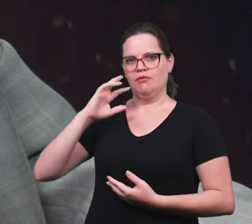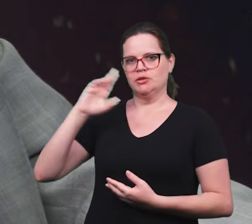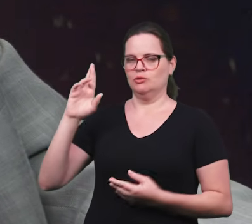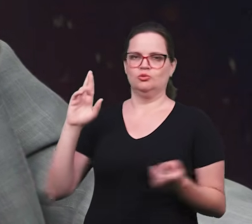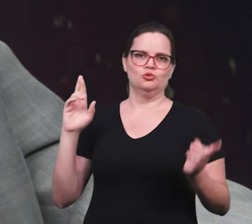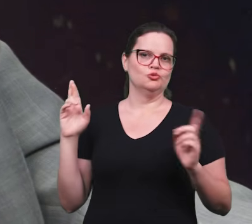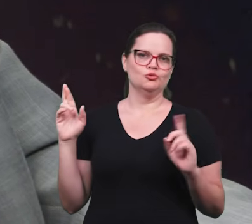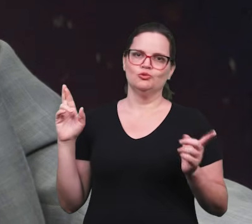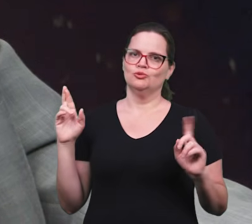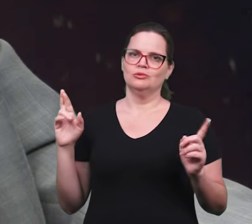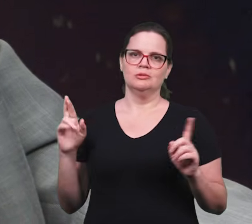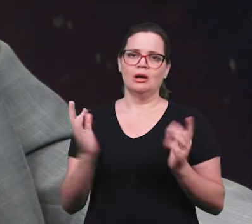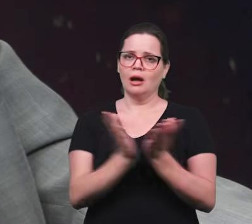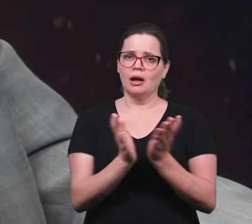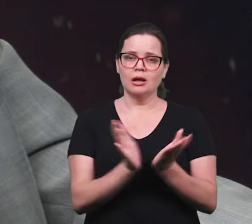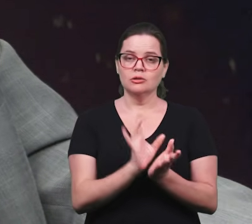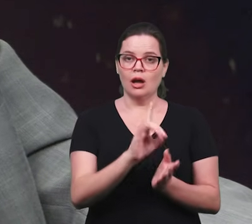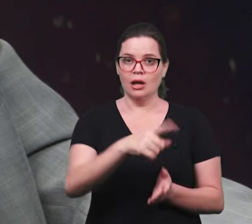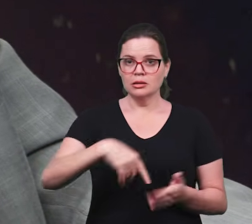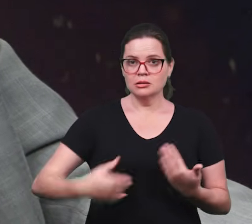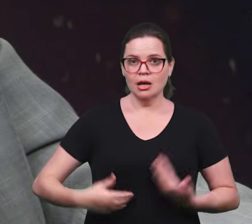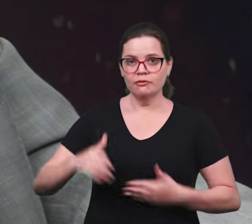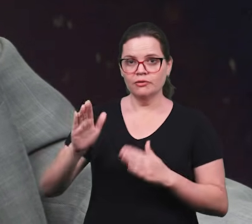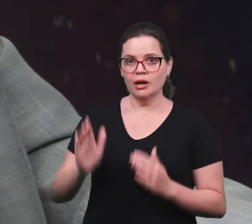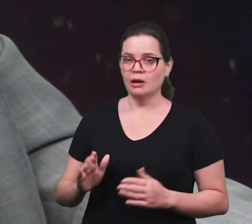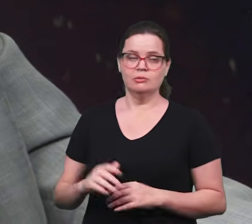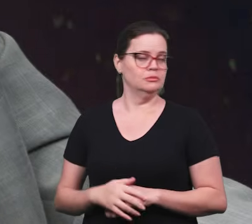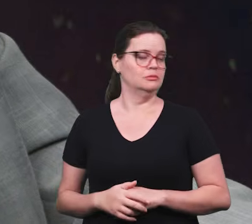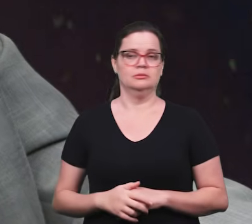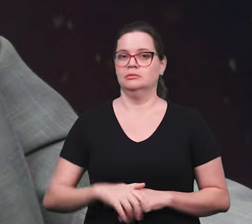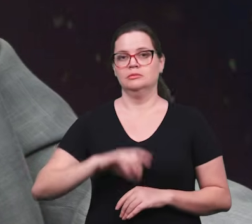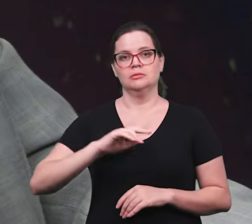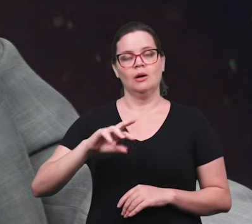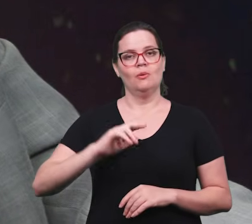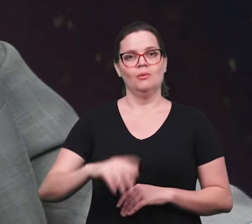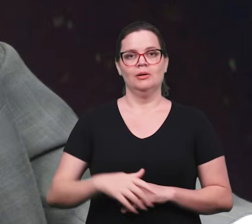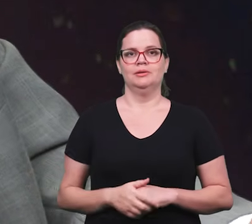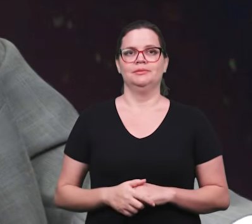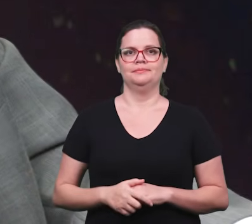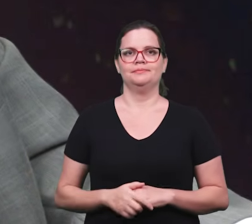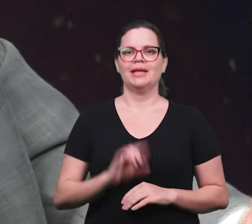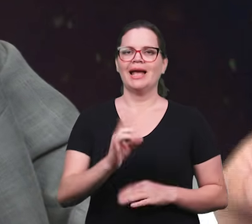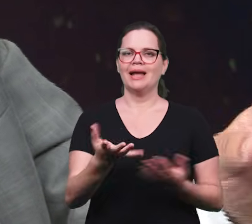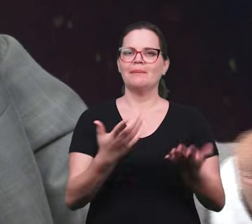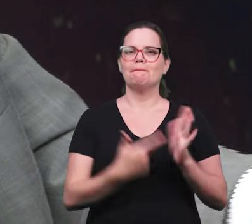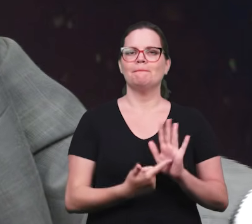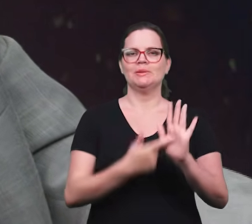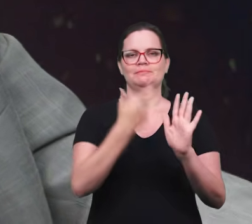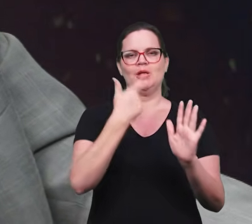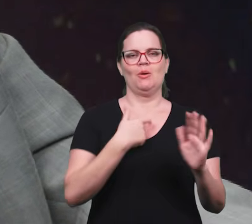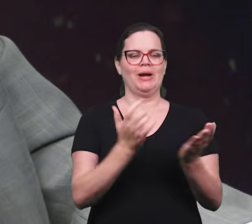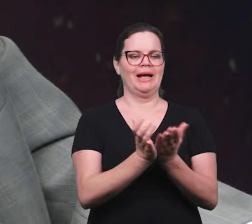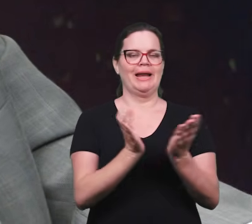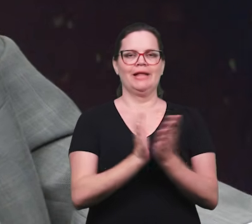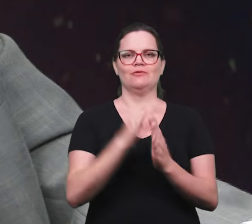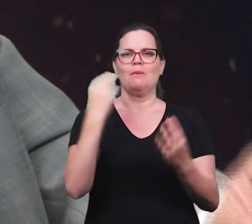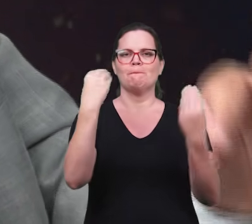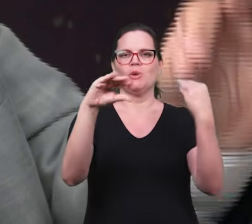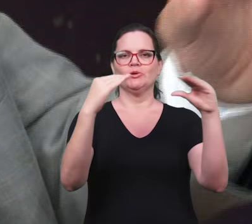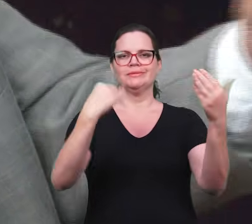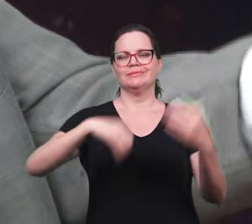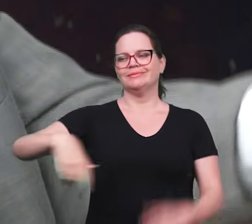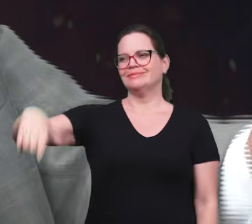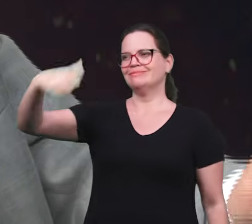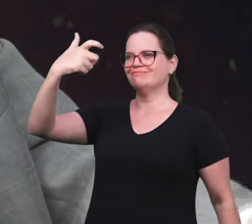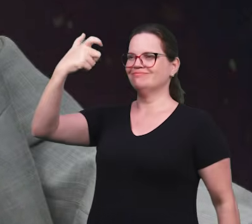com dedicação, servirem ao Senhor de forma que o Senhor se agrada. As pessoas querem mostrar, querem postar, querem